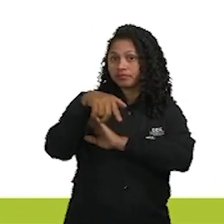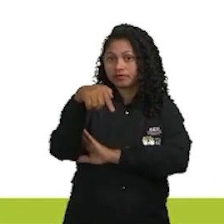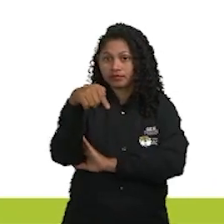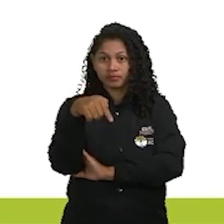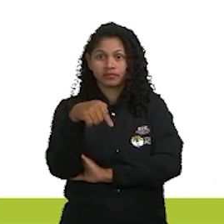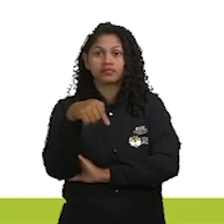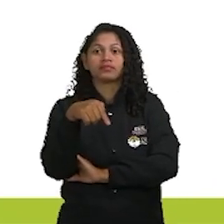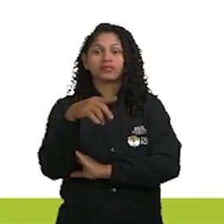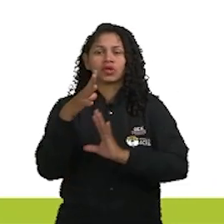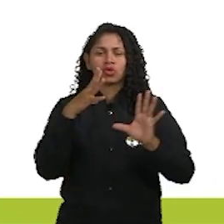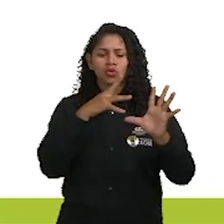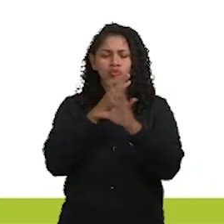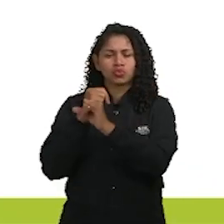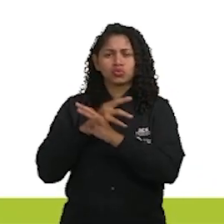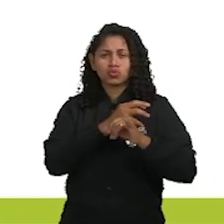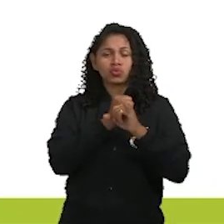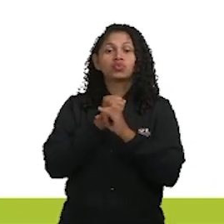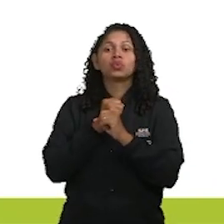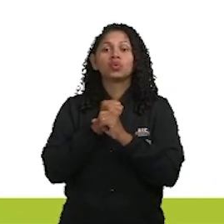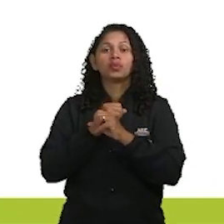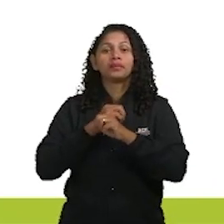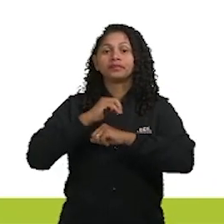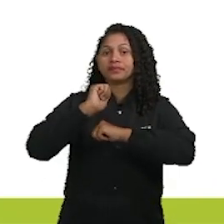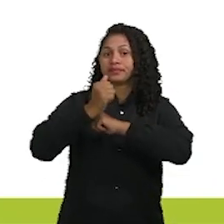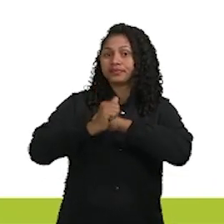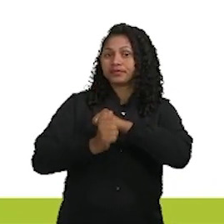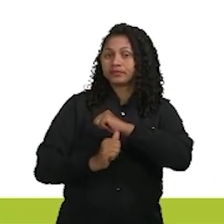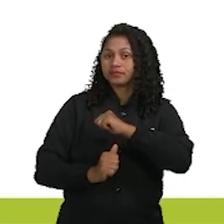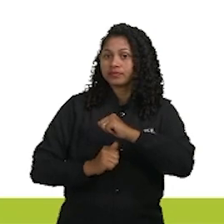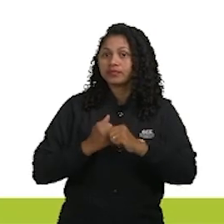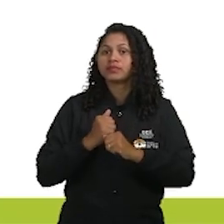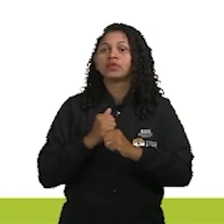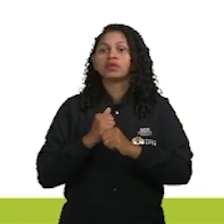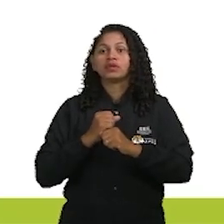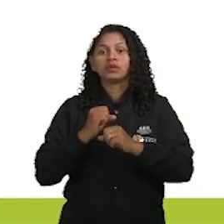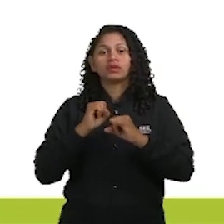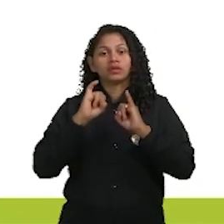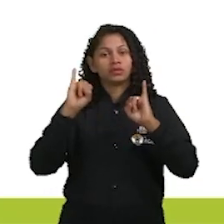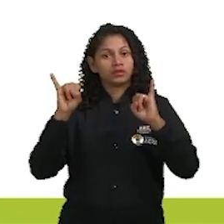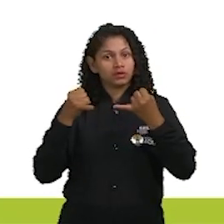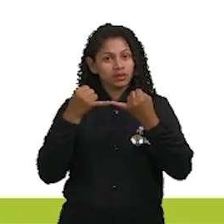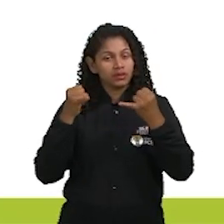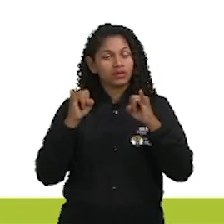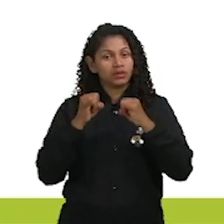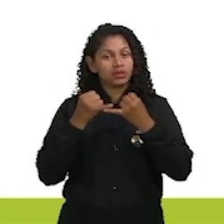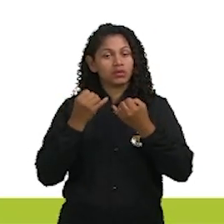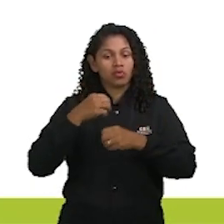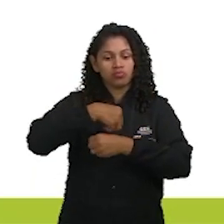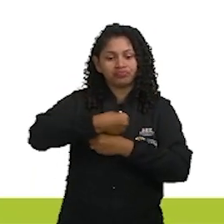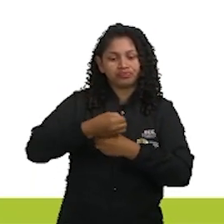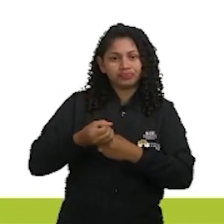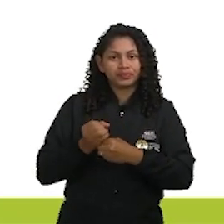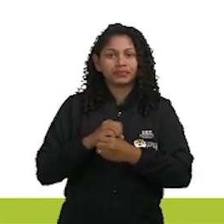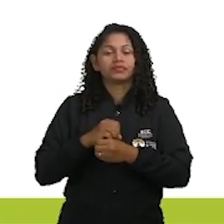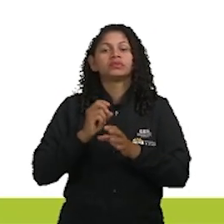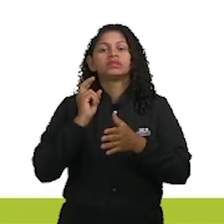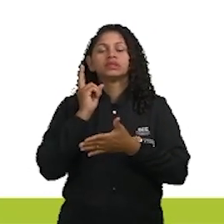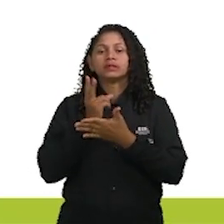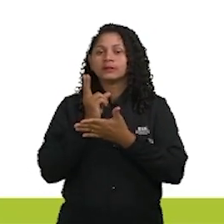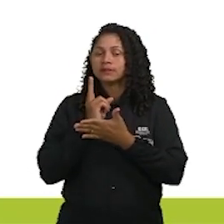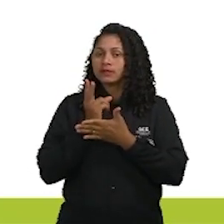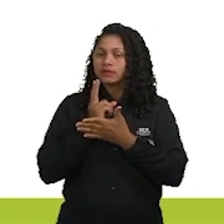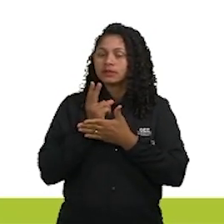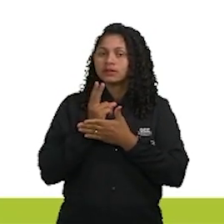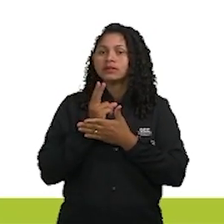NOx de todos os átomos, tanto iônico como molecular, deve ser sempre igual